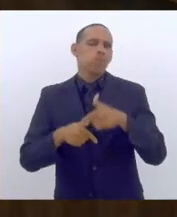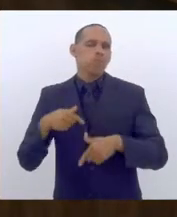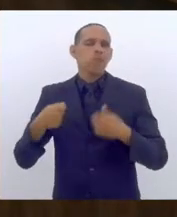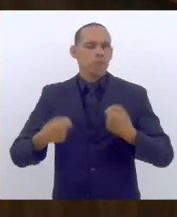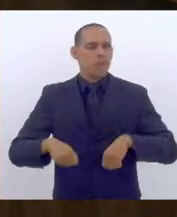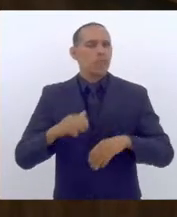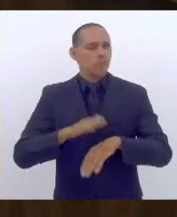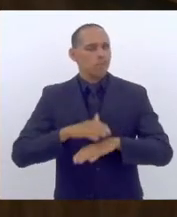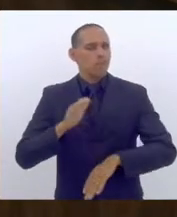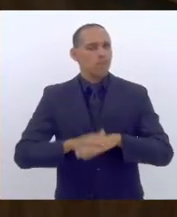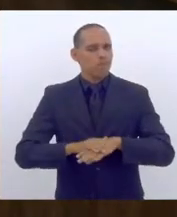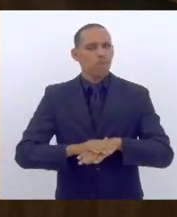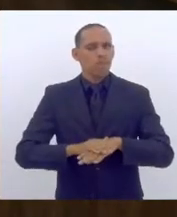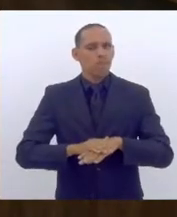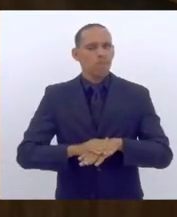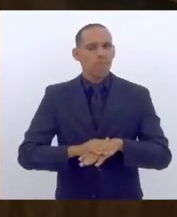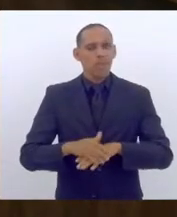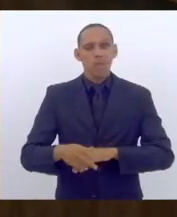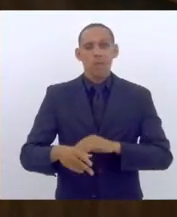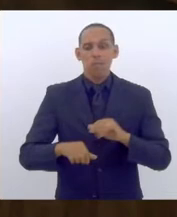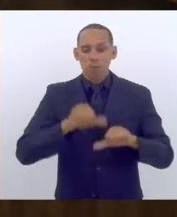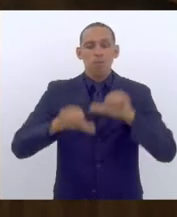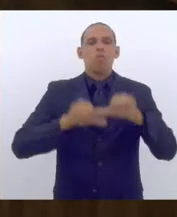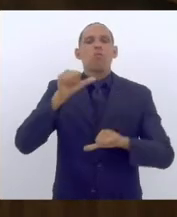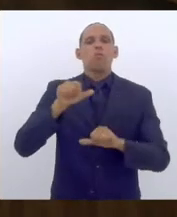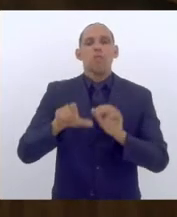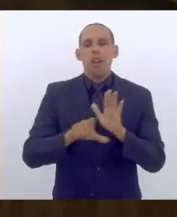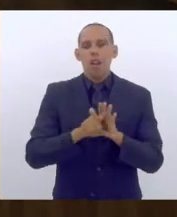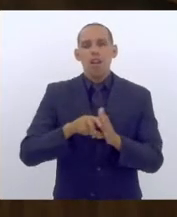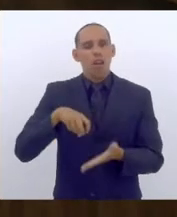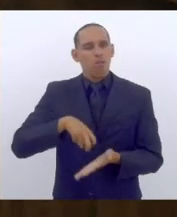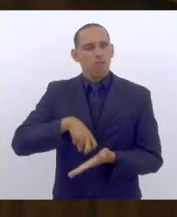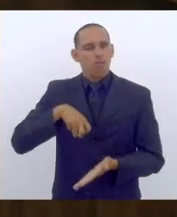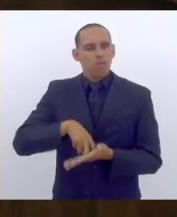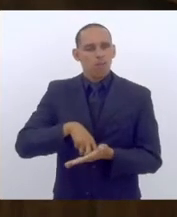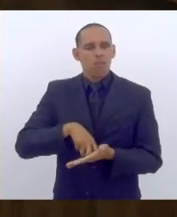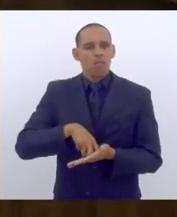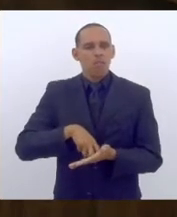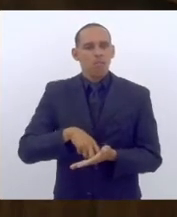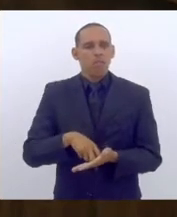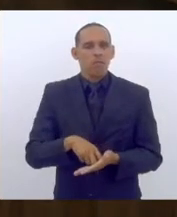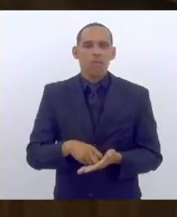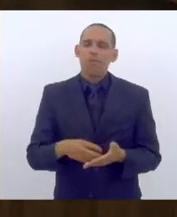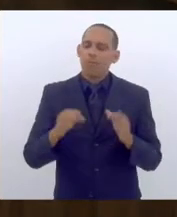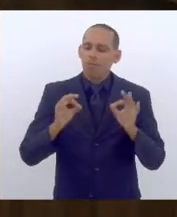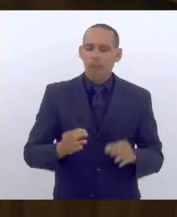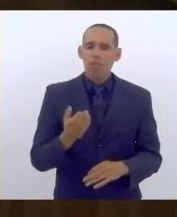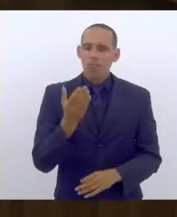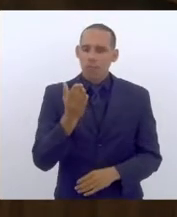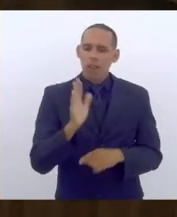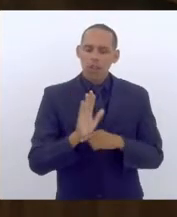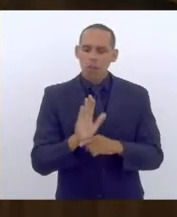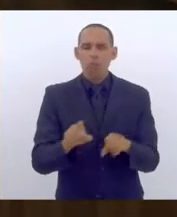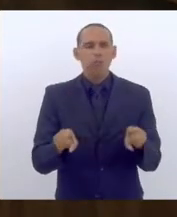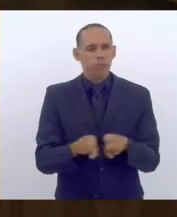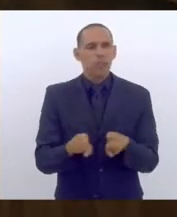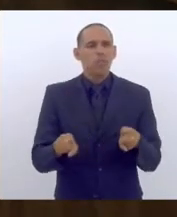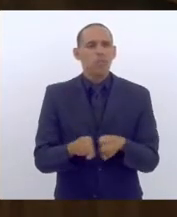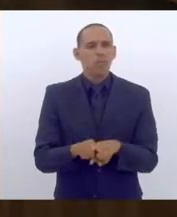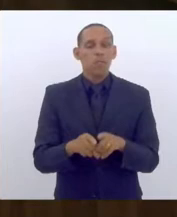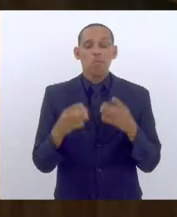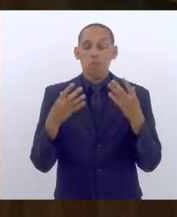ser feito a nível da mudança da lei penal e eu tenho certeza que vossa excelência vai ajudar e muito